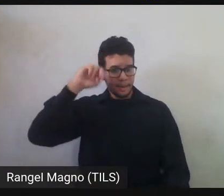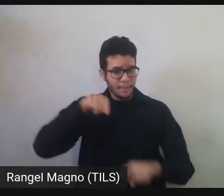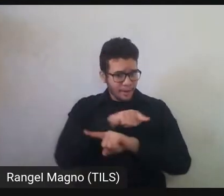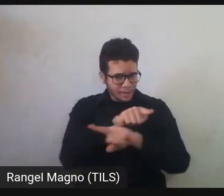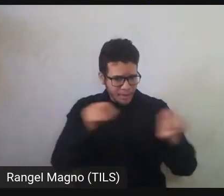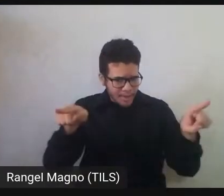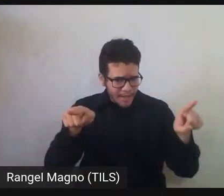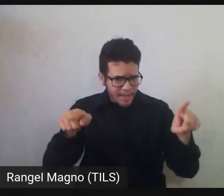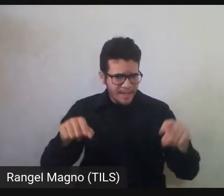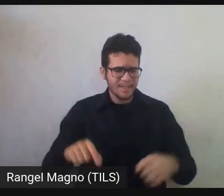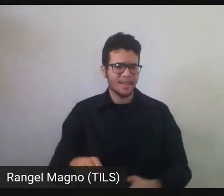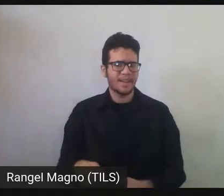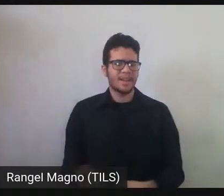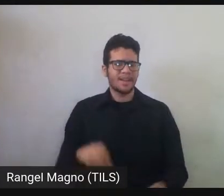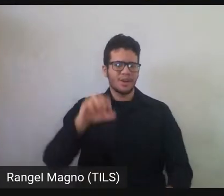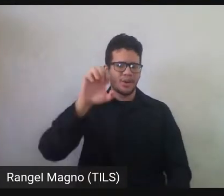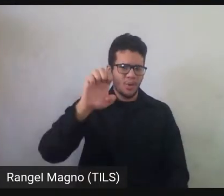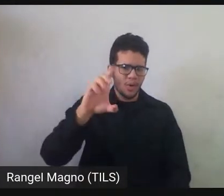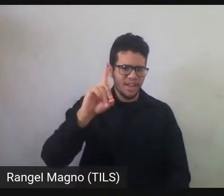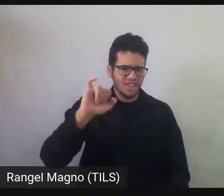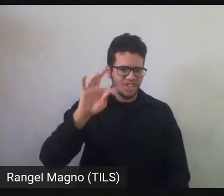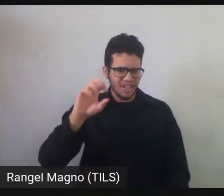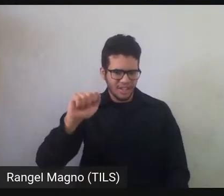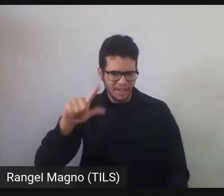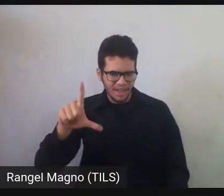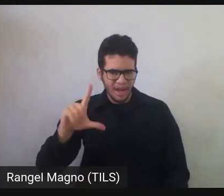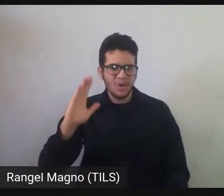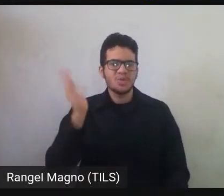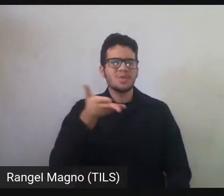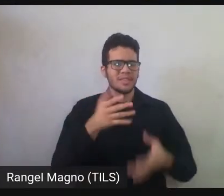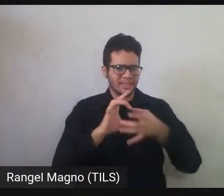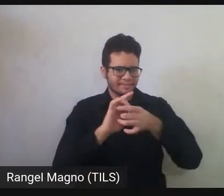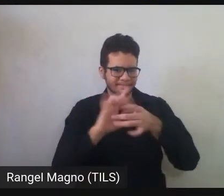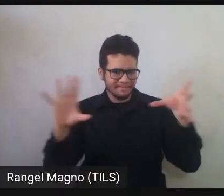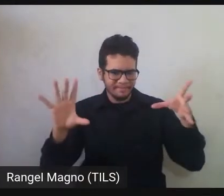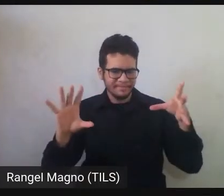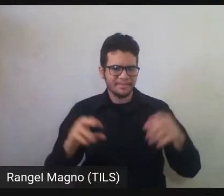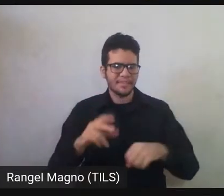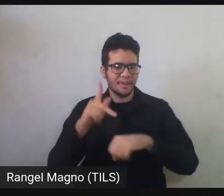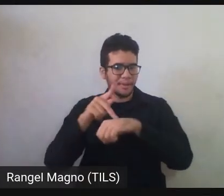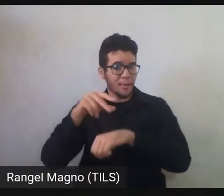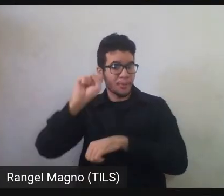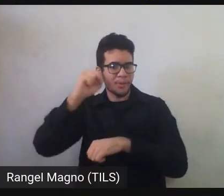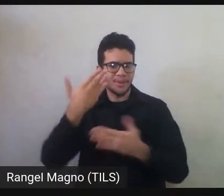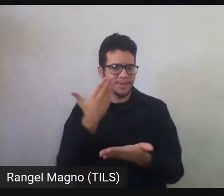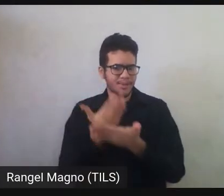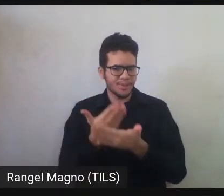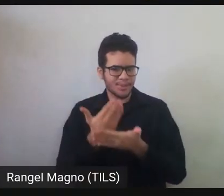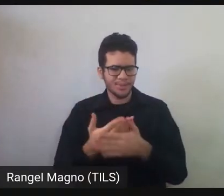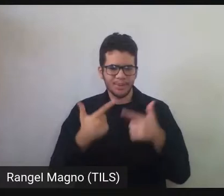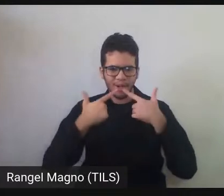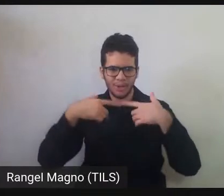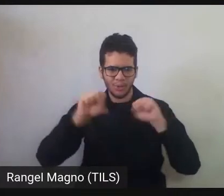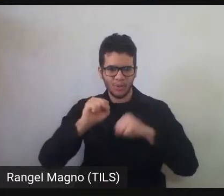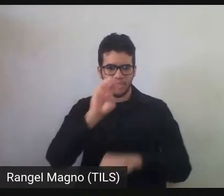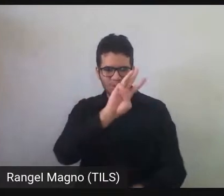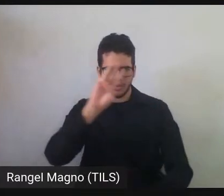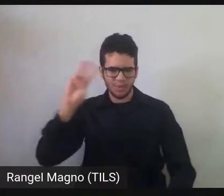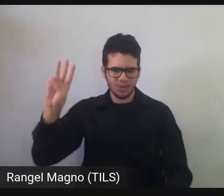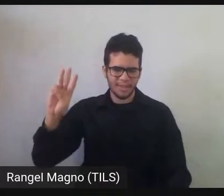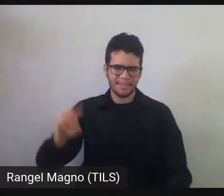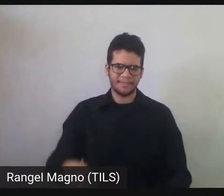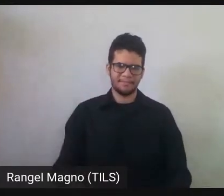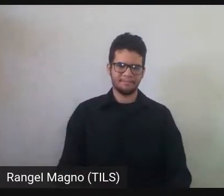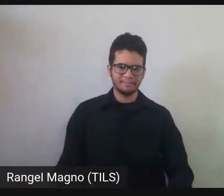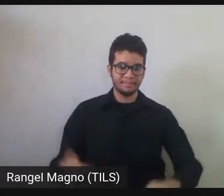edital para o ingresso nos cursos de mestrado e doutorado do nosso programa de pós-graduação em estudos linguísticos com entrada prevista